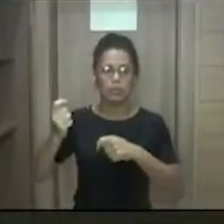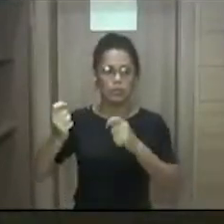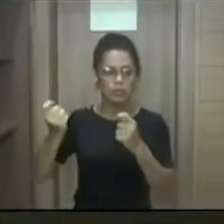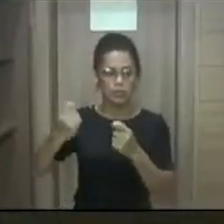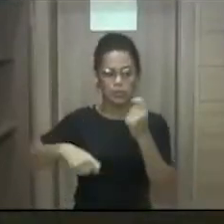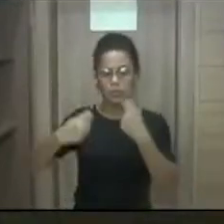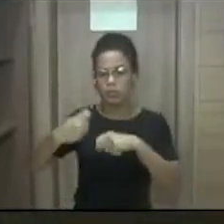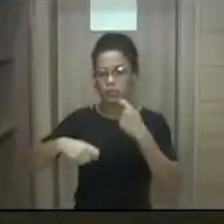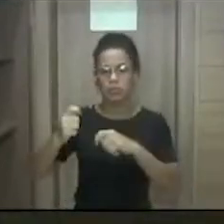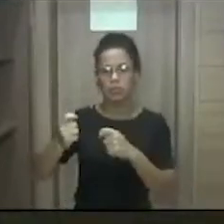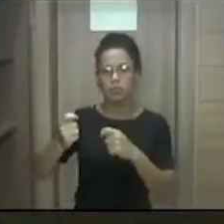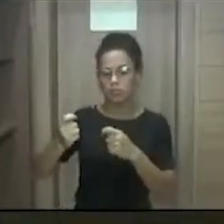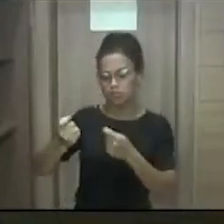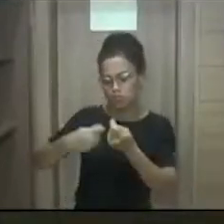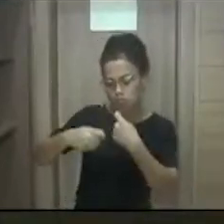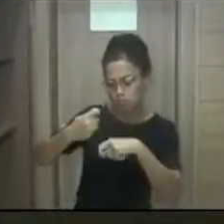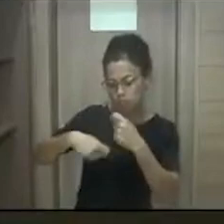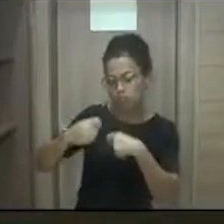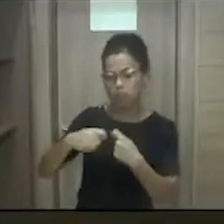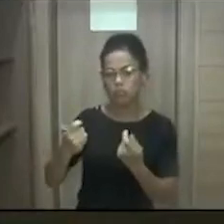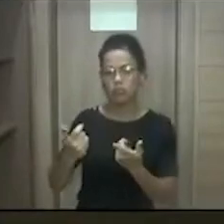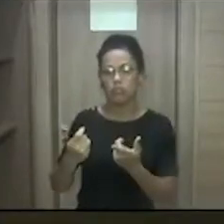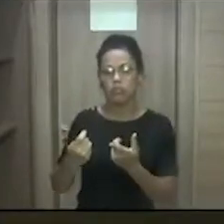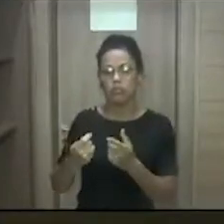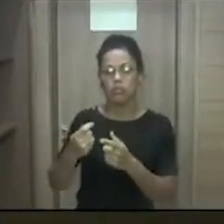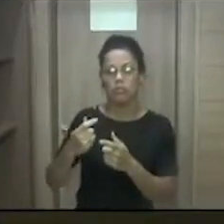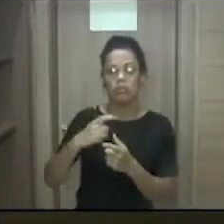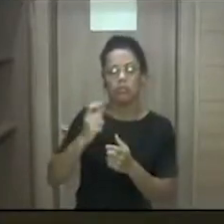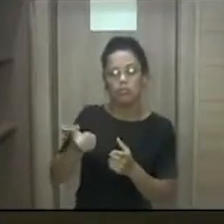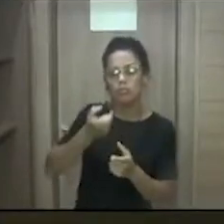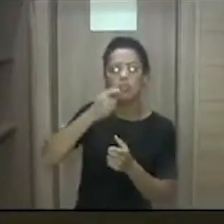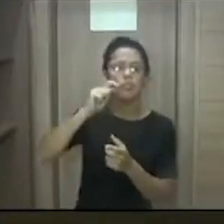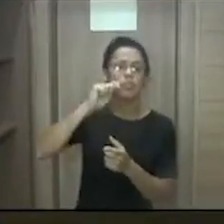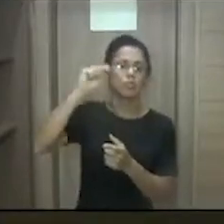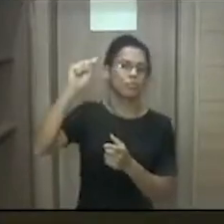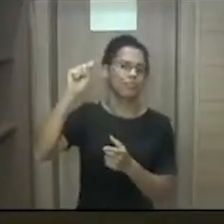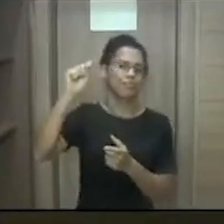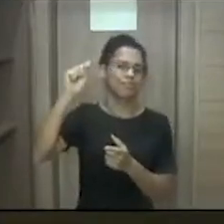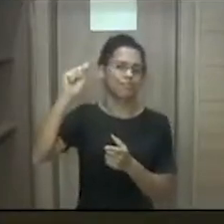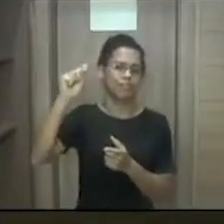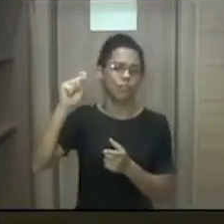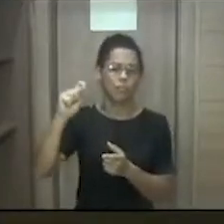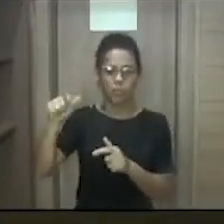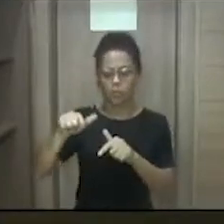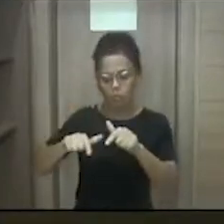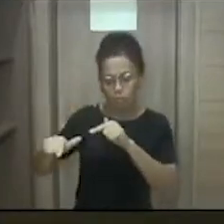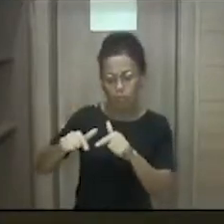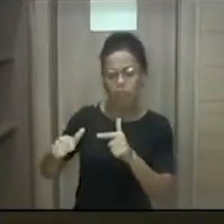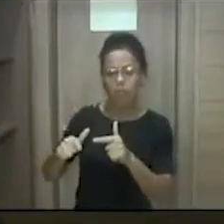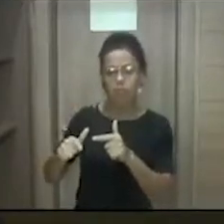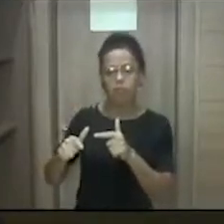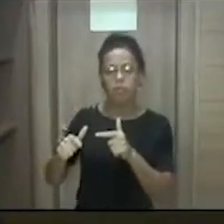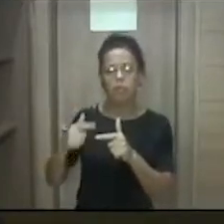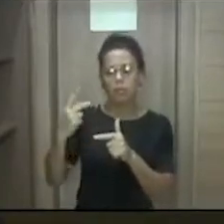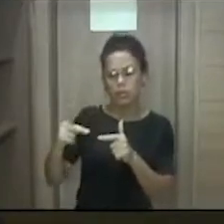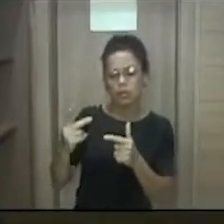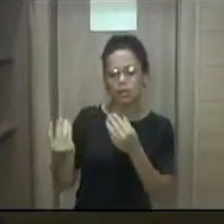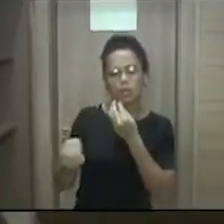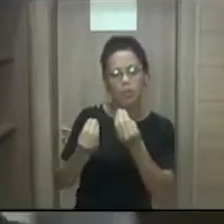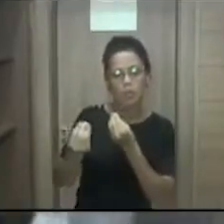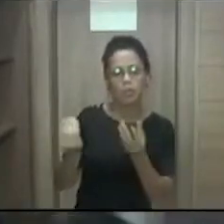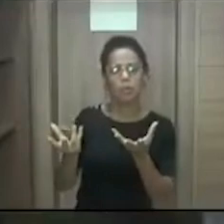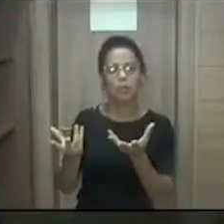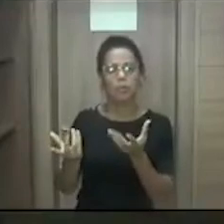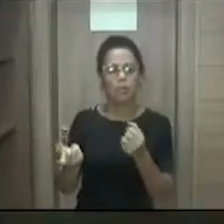econômica, né, que seria essa extração dentária mediante uma necessidade desse trabalhador de voltar ativa, de ter menos